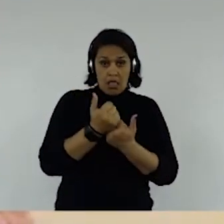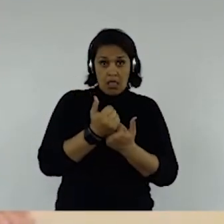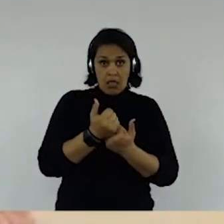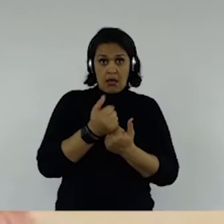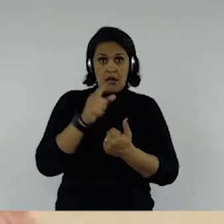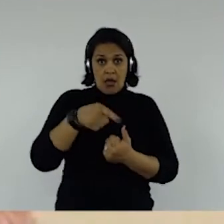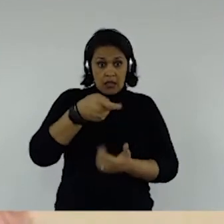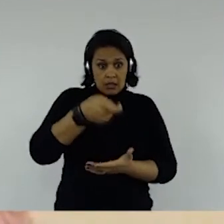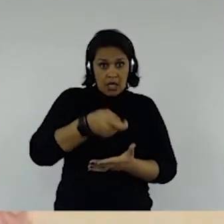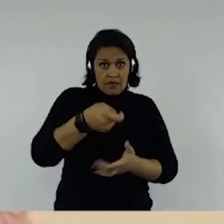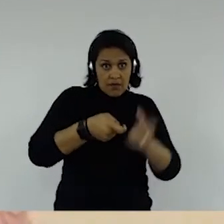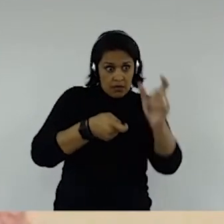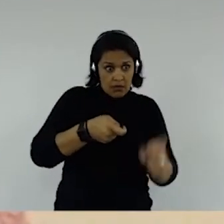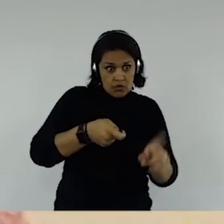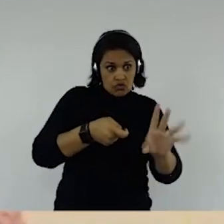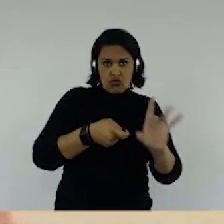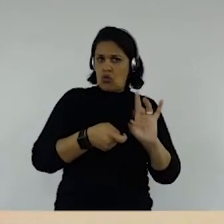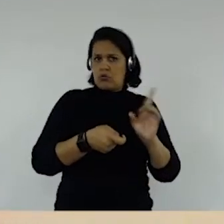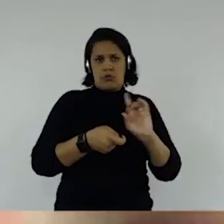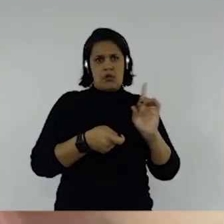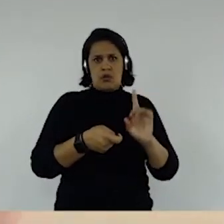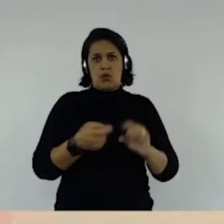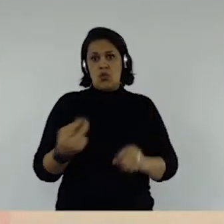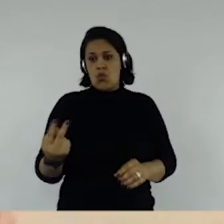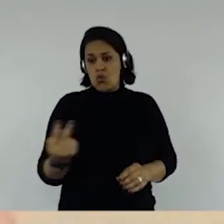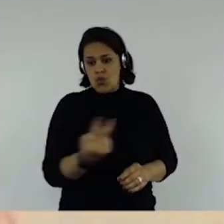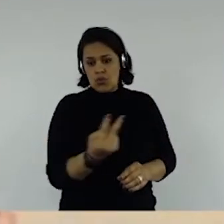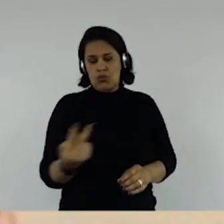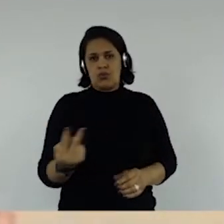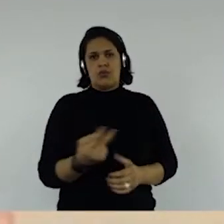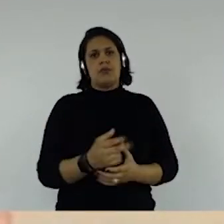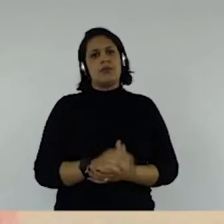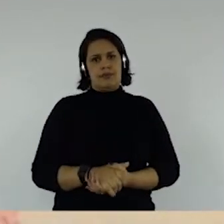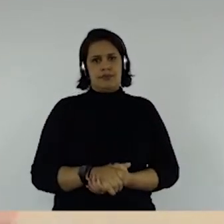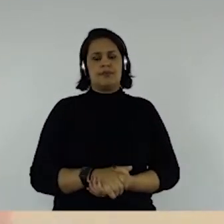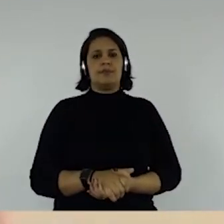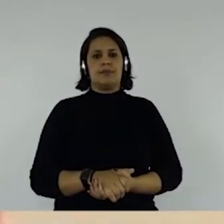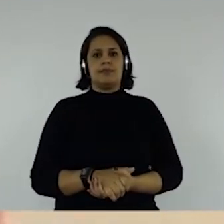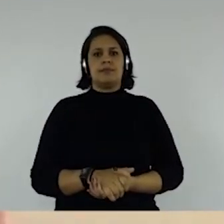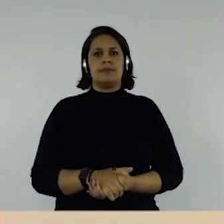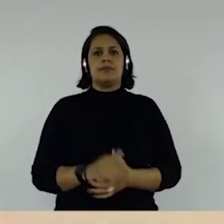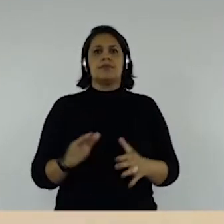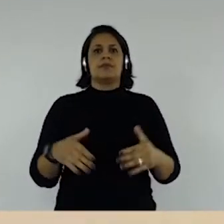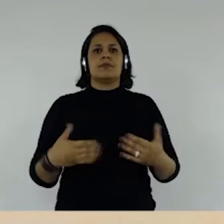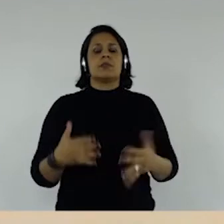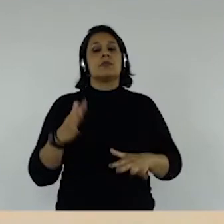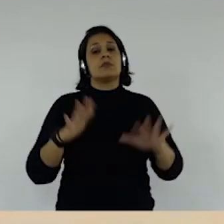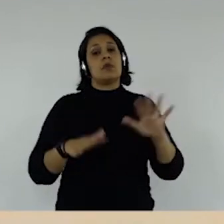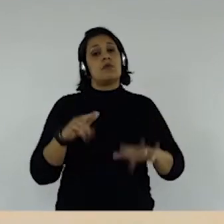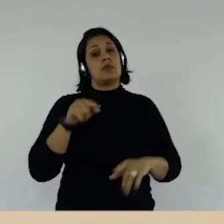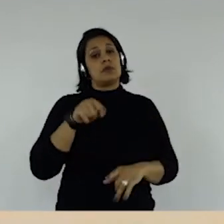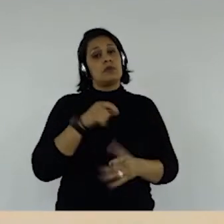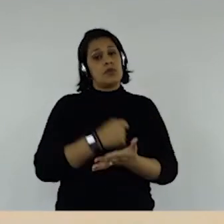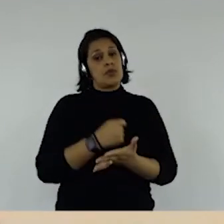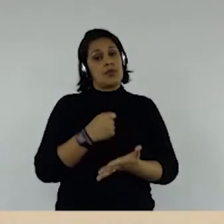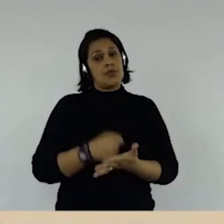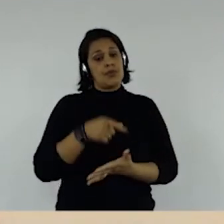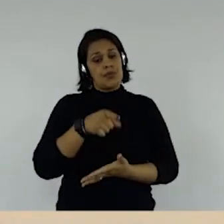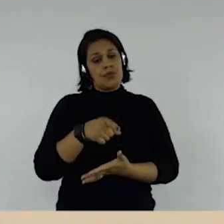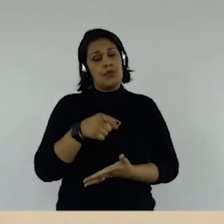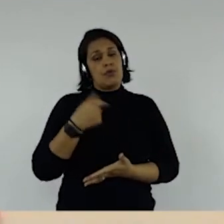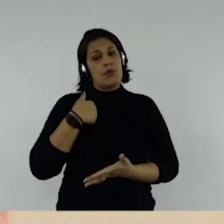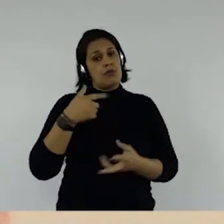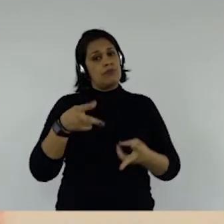lateral apenas que decorra da boa-fé objetiva, ela é objeto do contrato. Então, talvez nesses contratos, ao meu